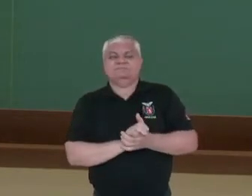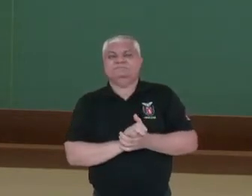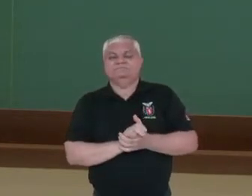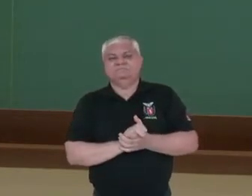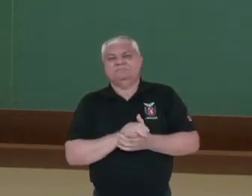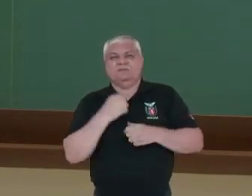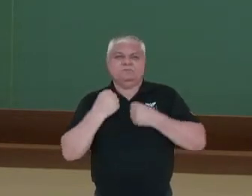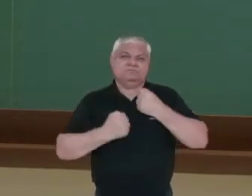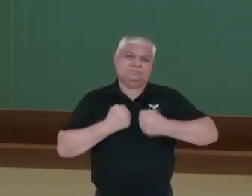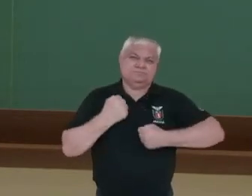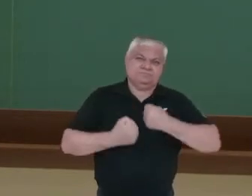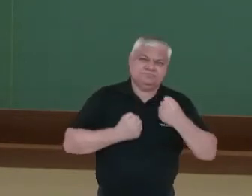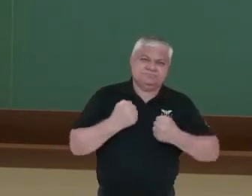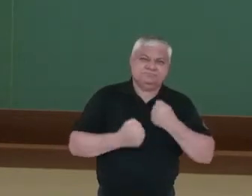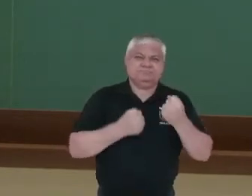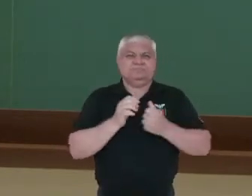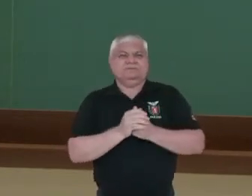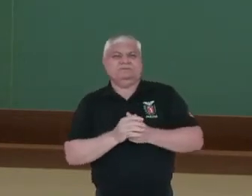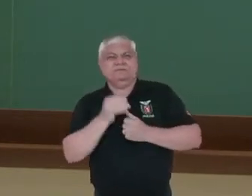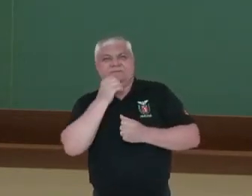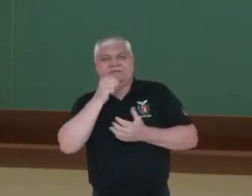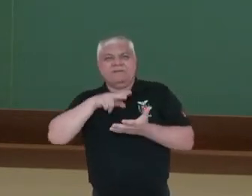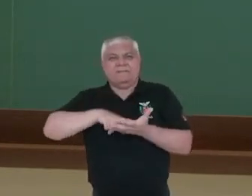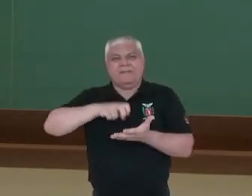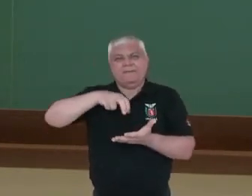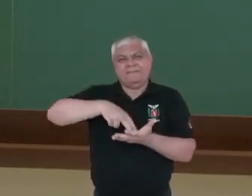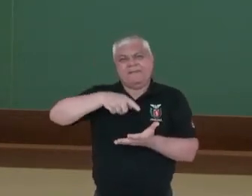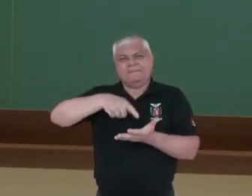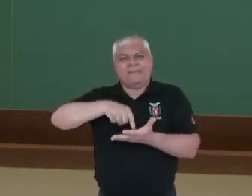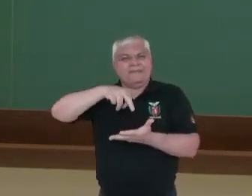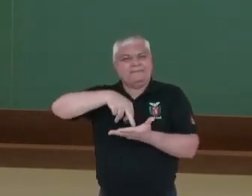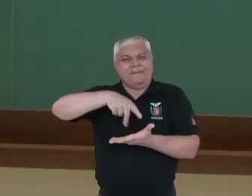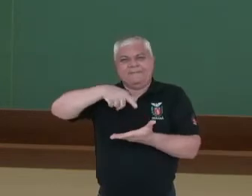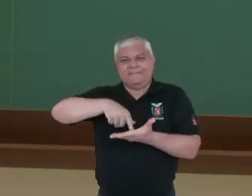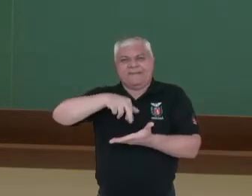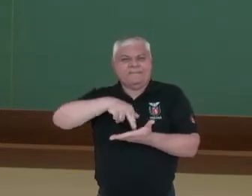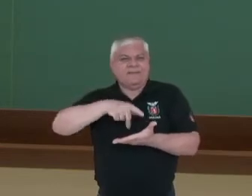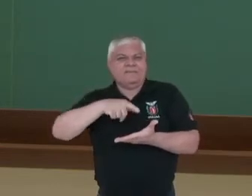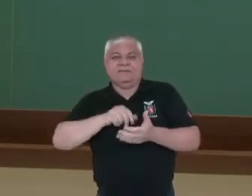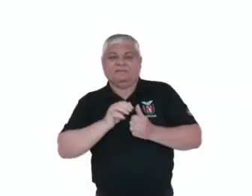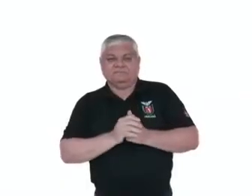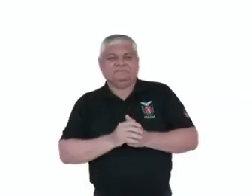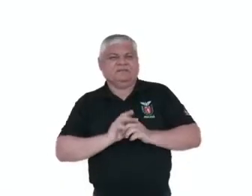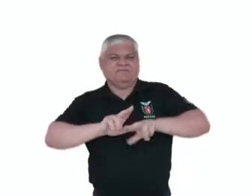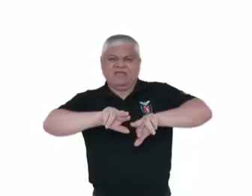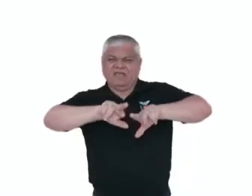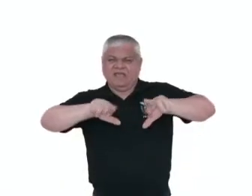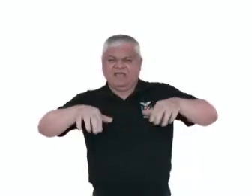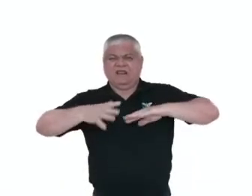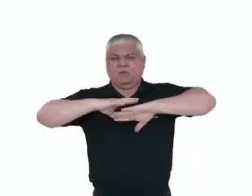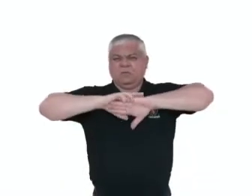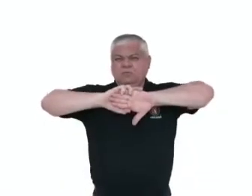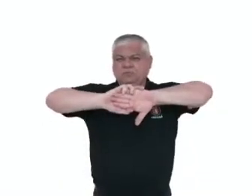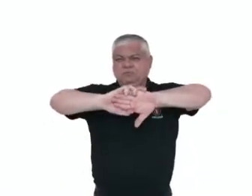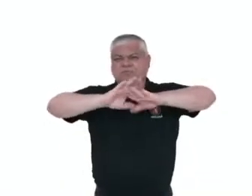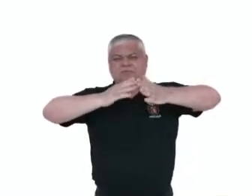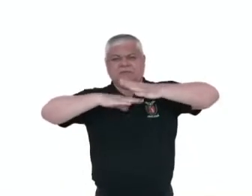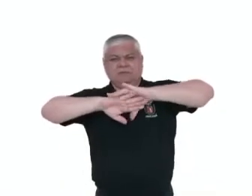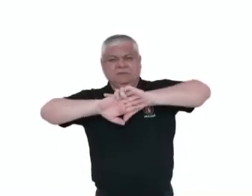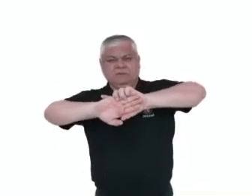aeróbica e step ginástica localizada Body Pump alongamento